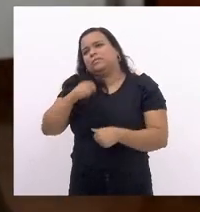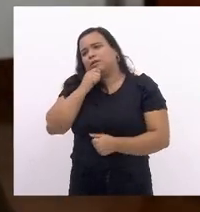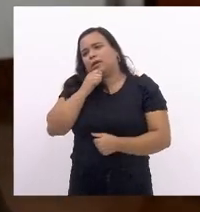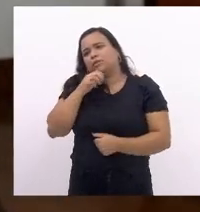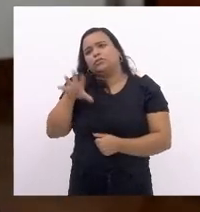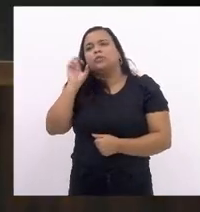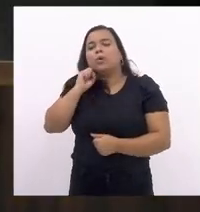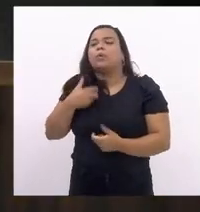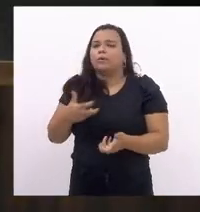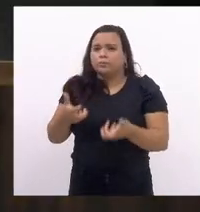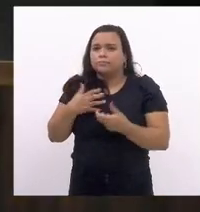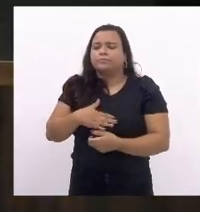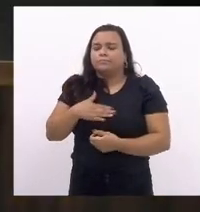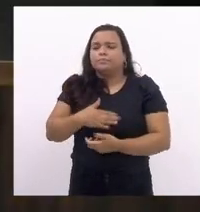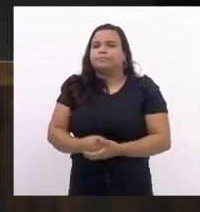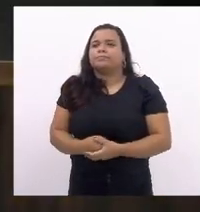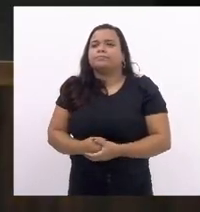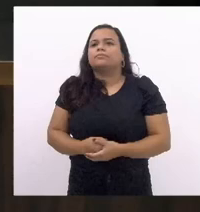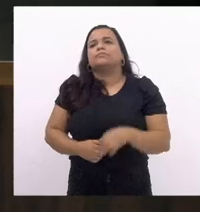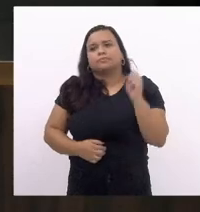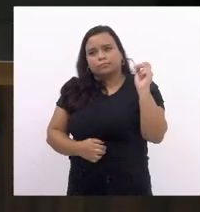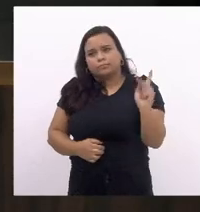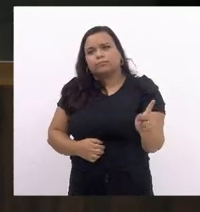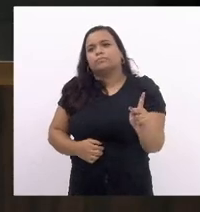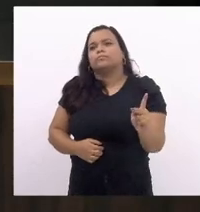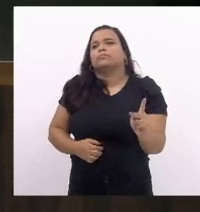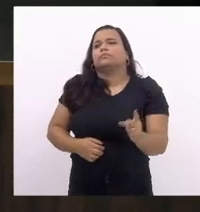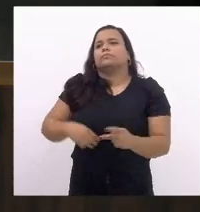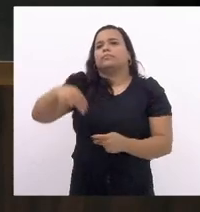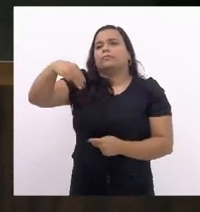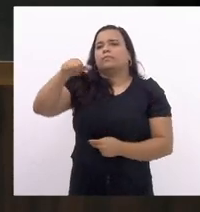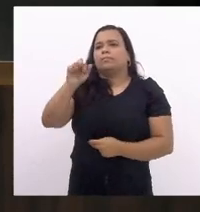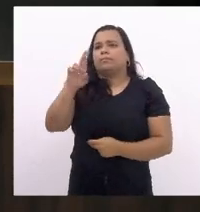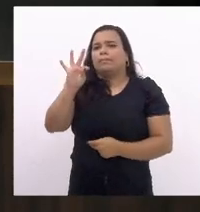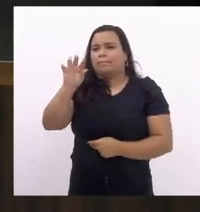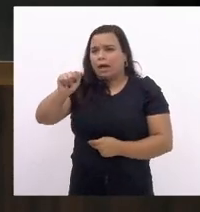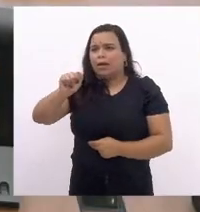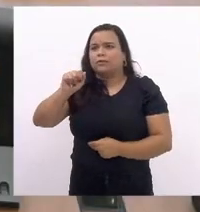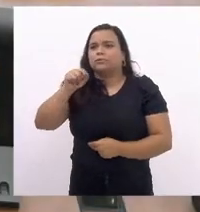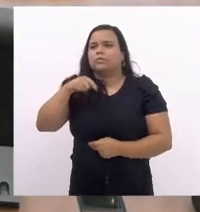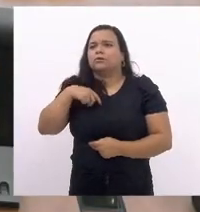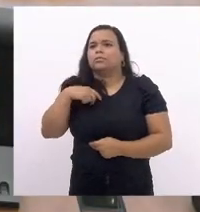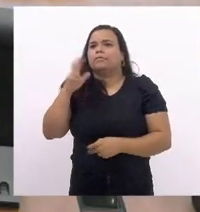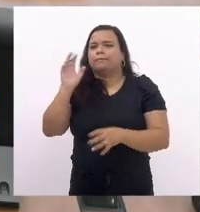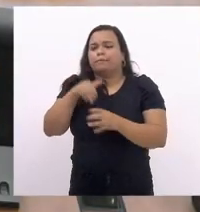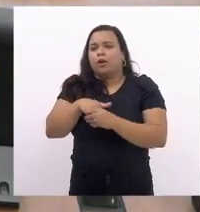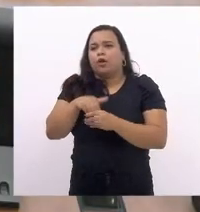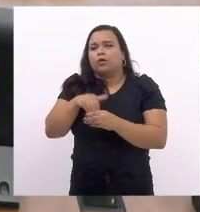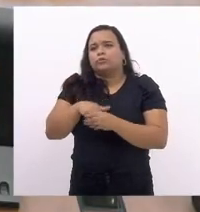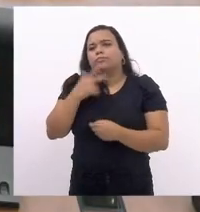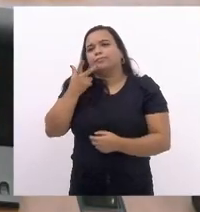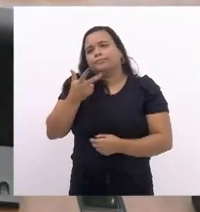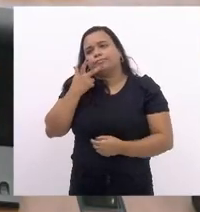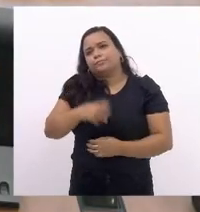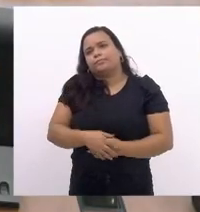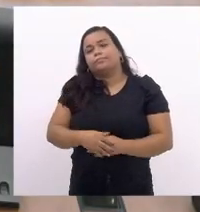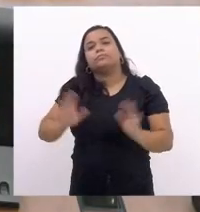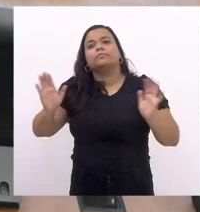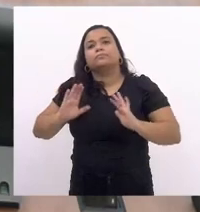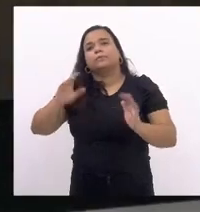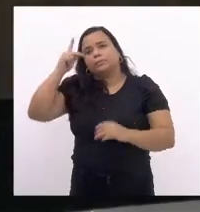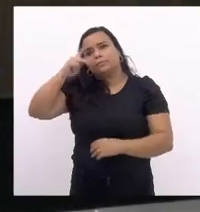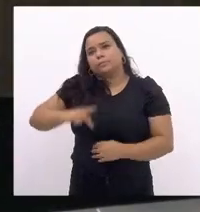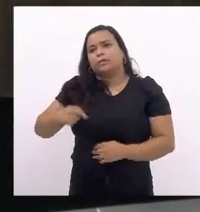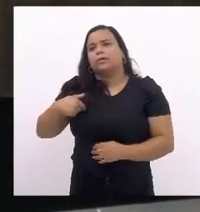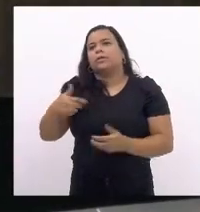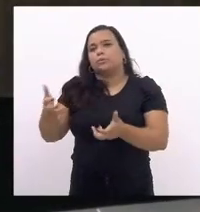gostaria... Declaratória. Para declaração de voto, deputada Marta... Pode ser, claro. Presidente, na verdade, eu quero encerrar